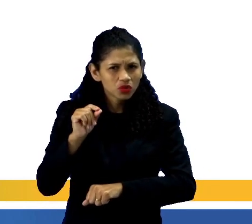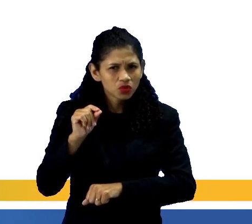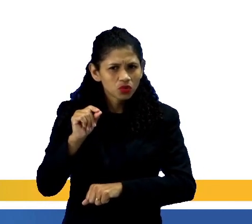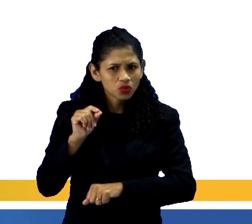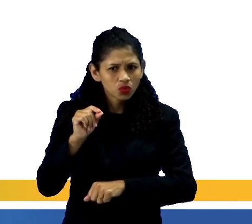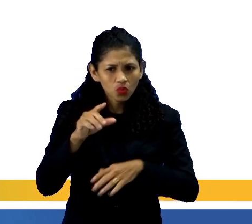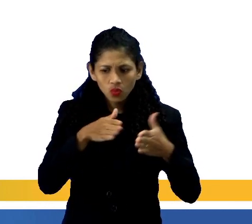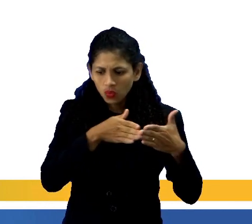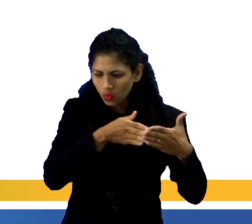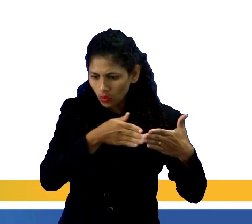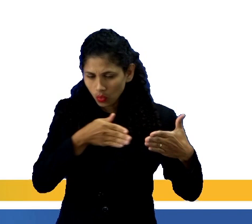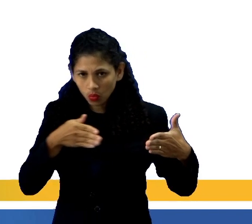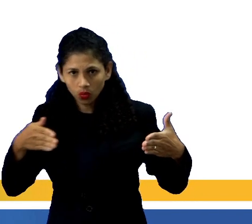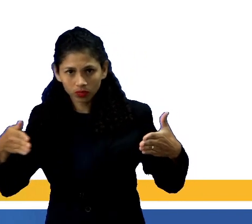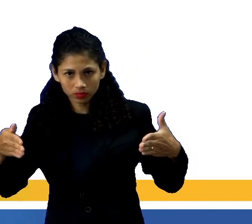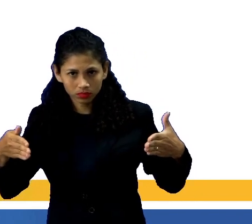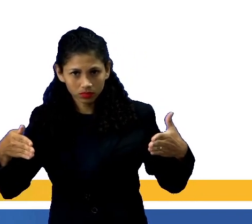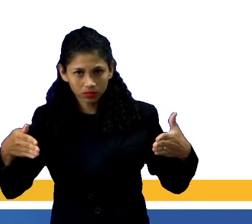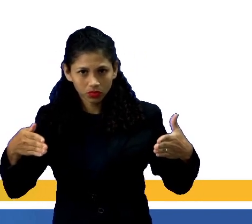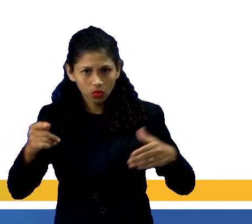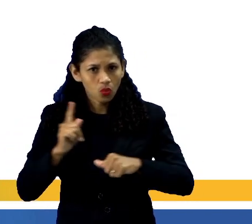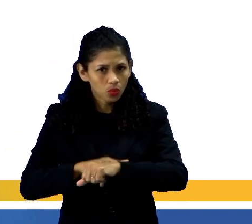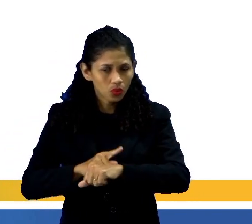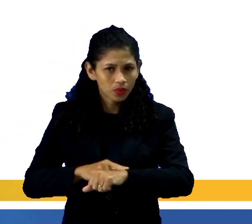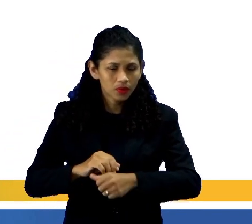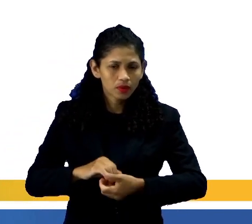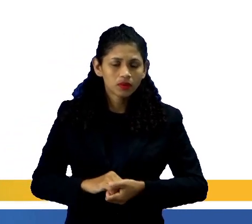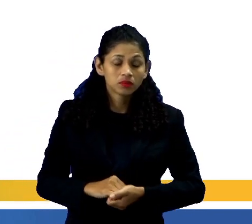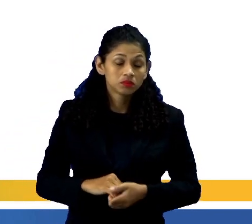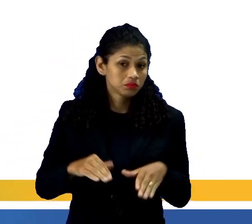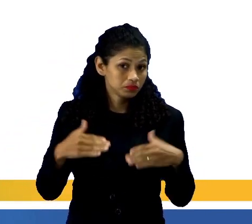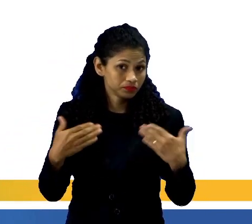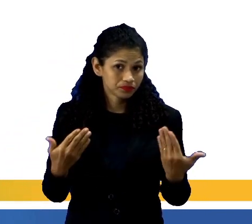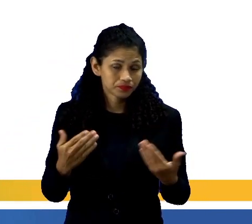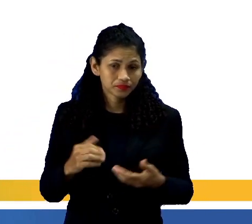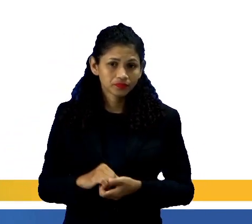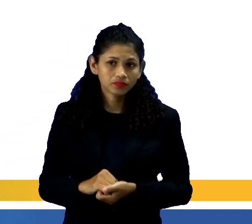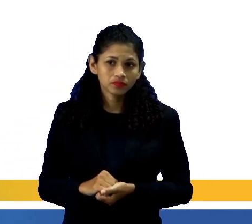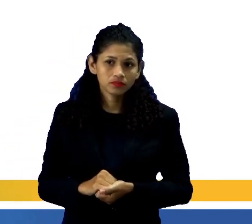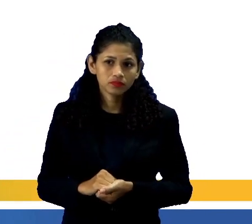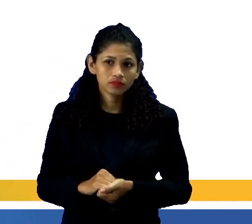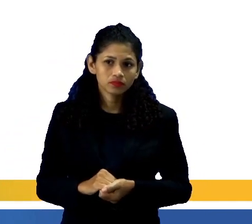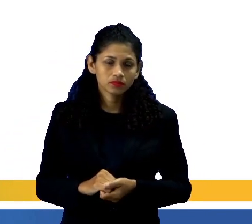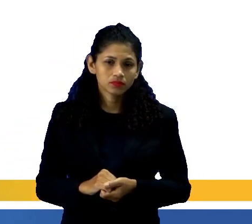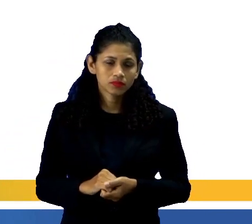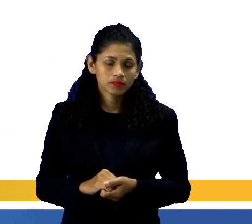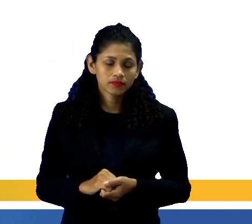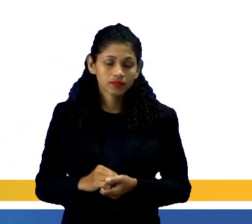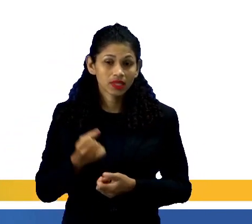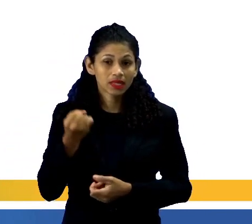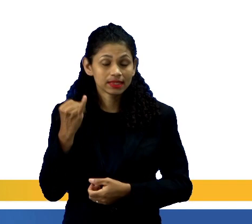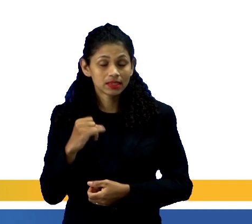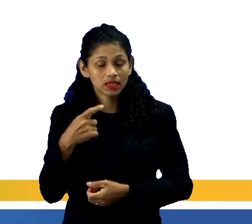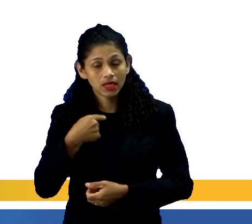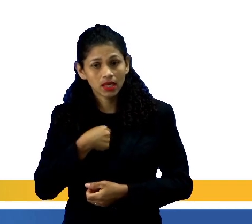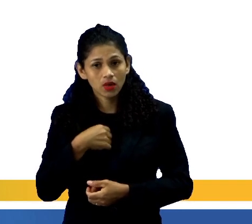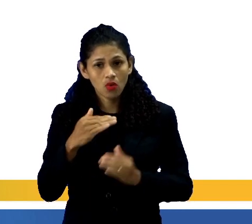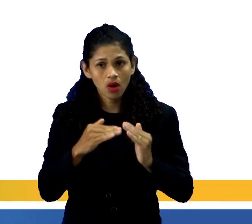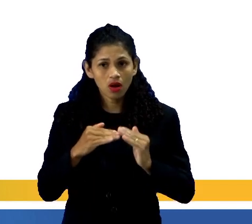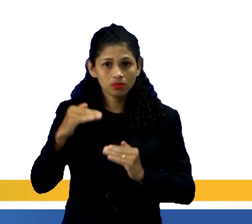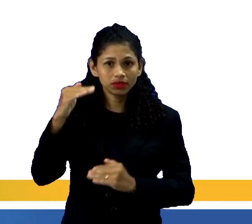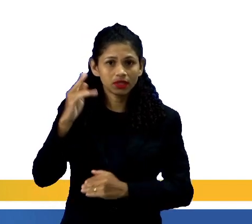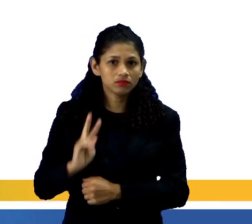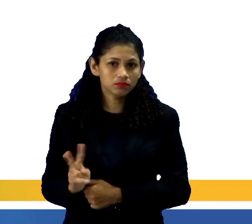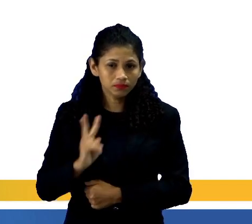se você reduzir a velocidade, você vai reduzir o tempo? Então, vamos lá. Se eu aumentar a velocidade, eu diminuo